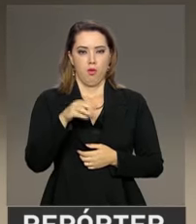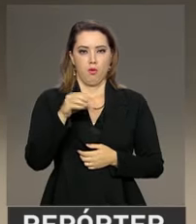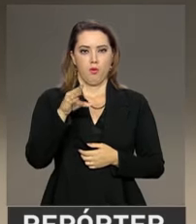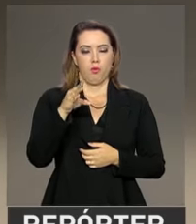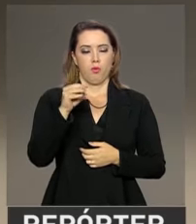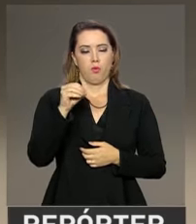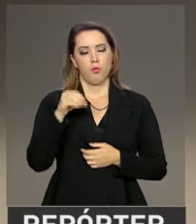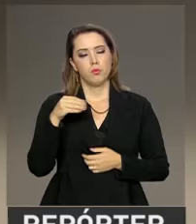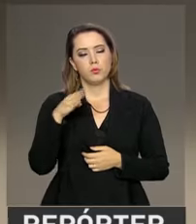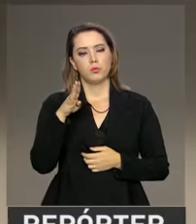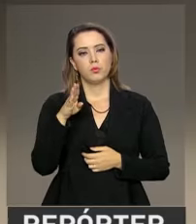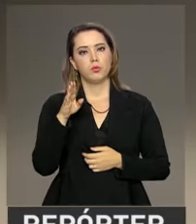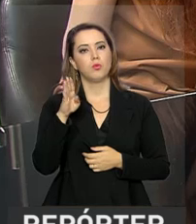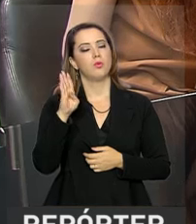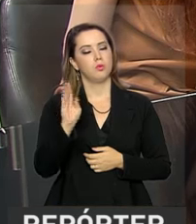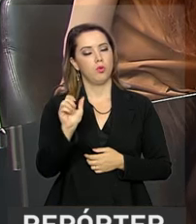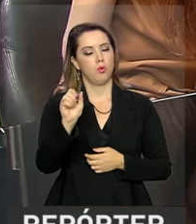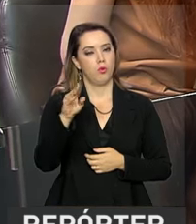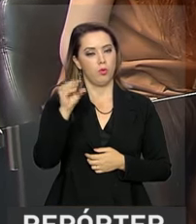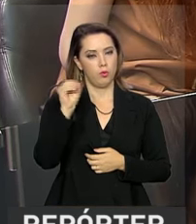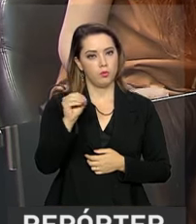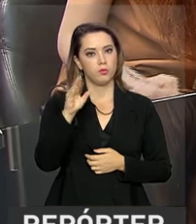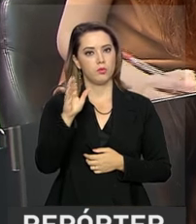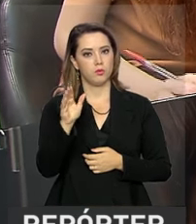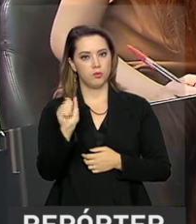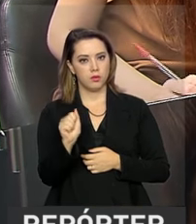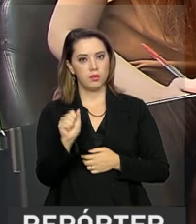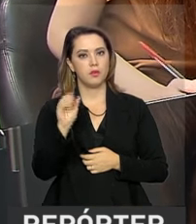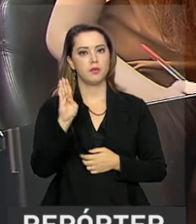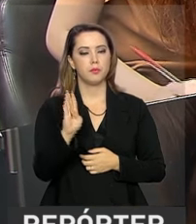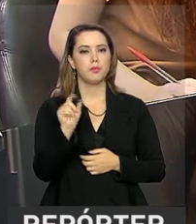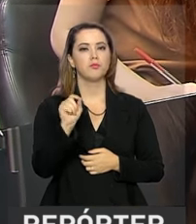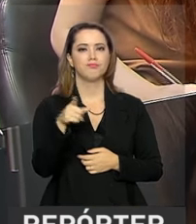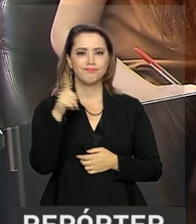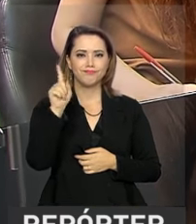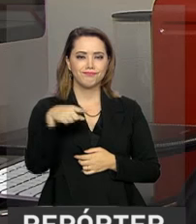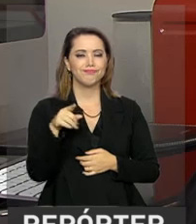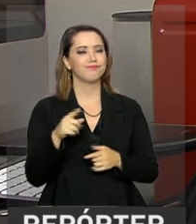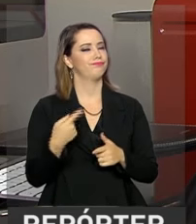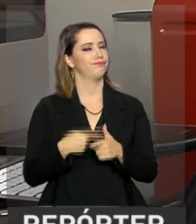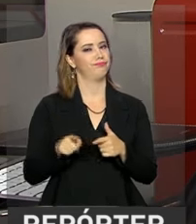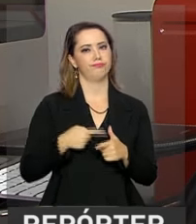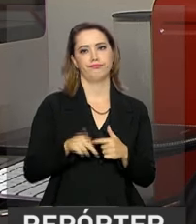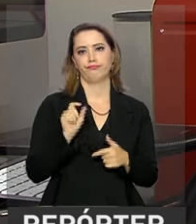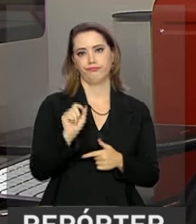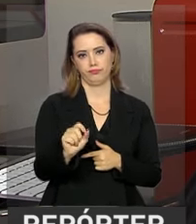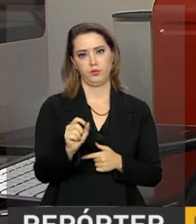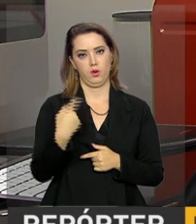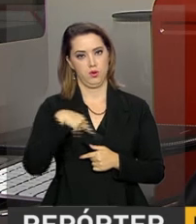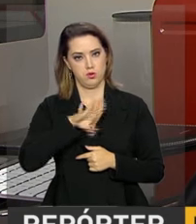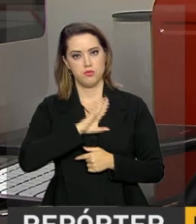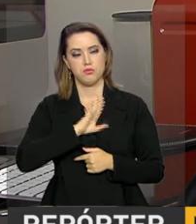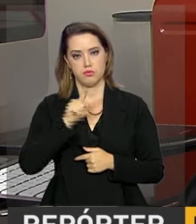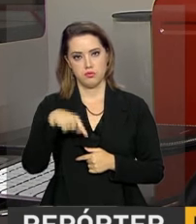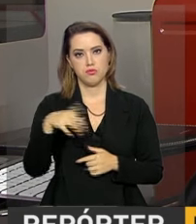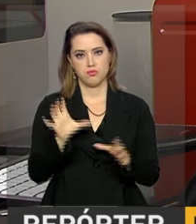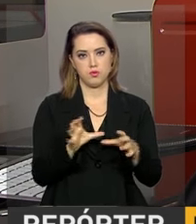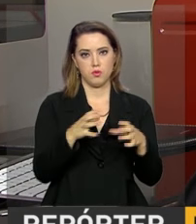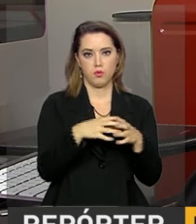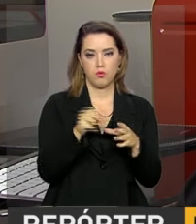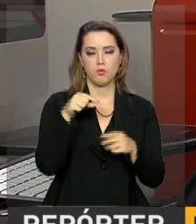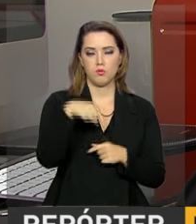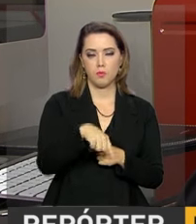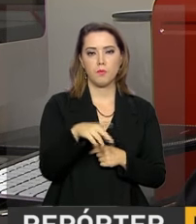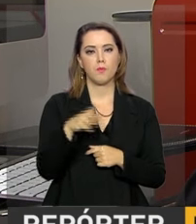do Distrito Federal a mudança in Justa e prejudicaria as relações de consumo nós da comissão de direito consumidor dodf